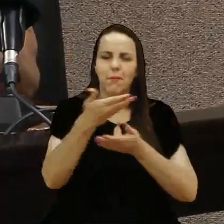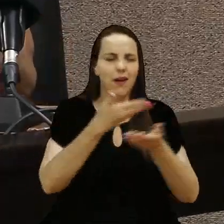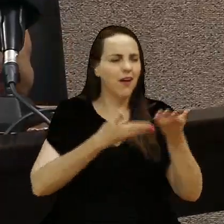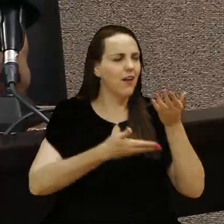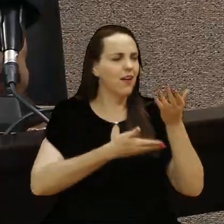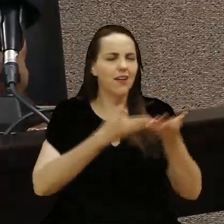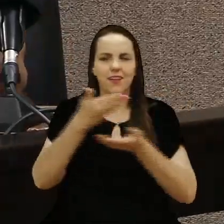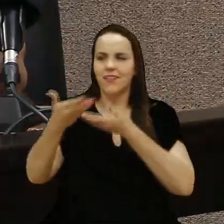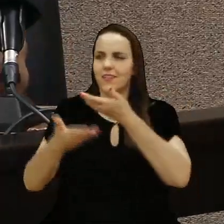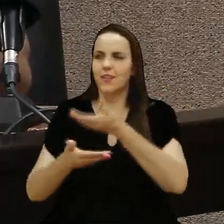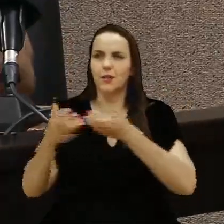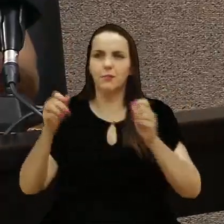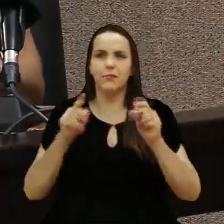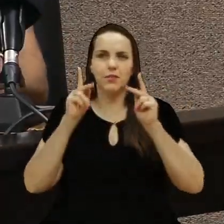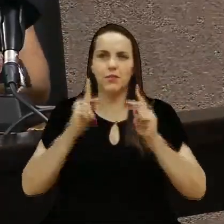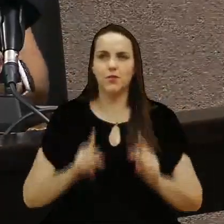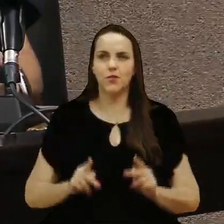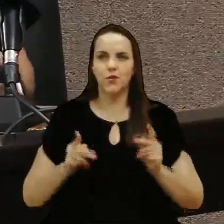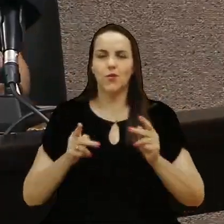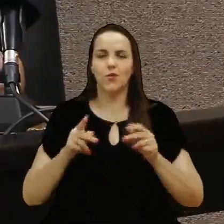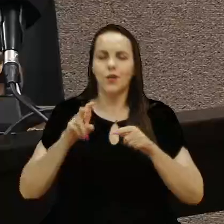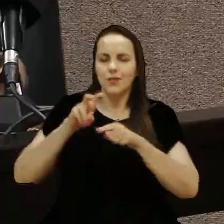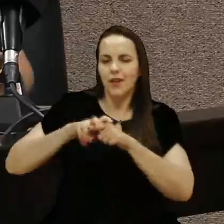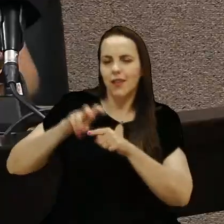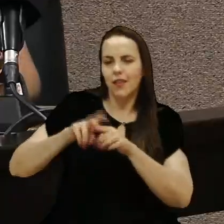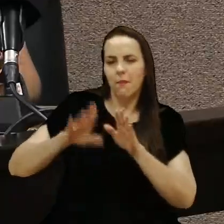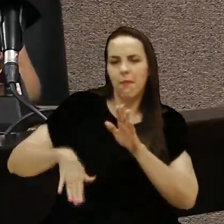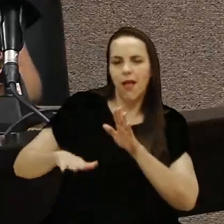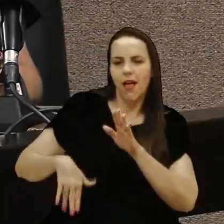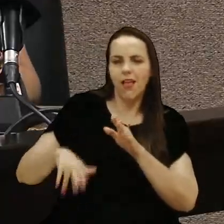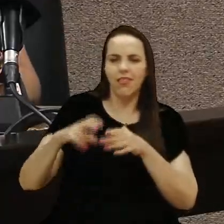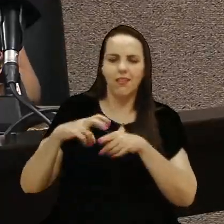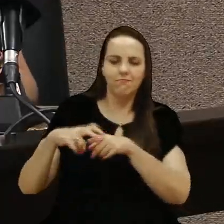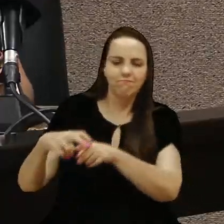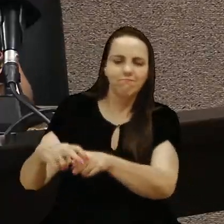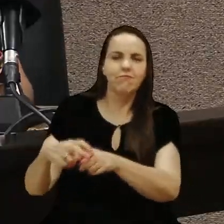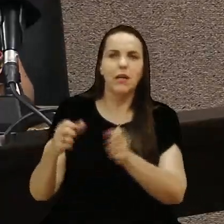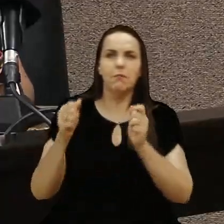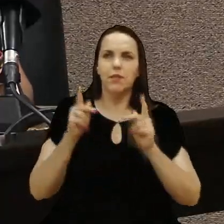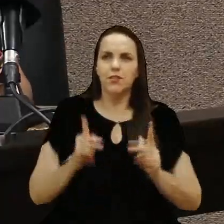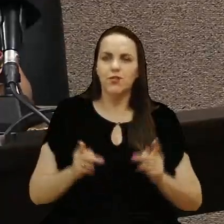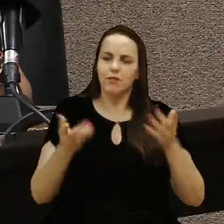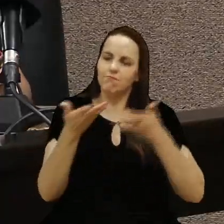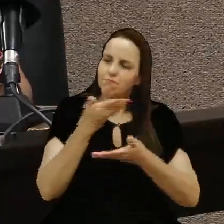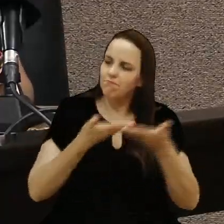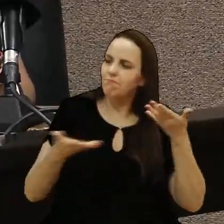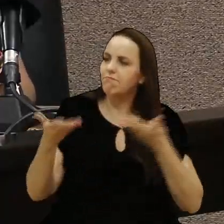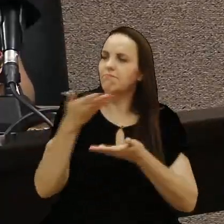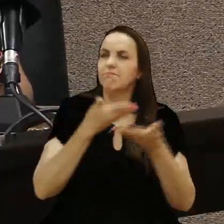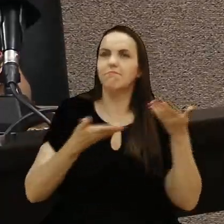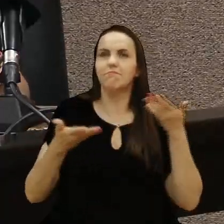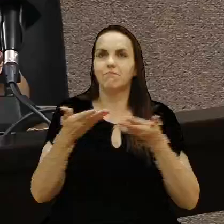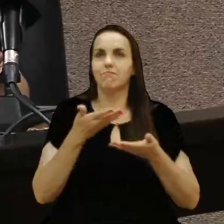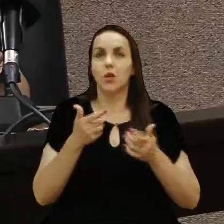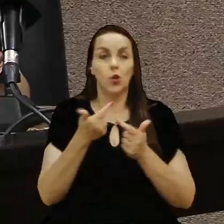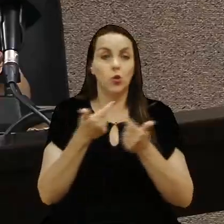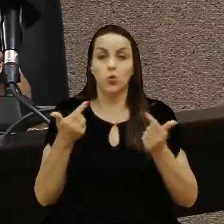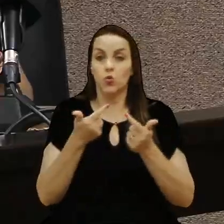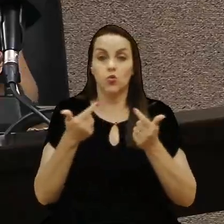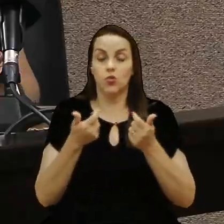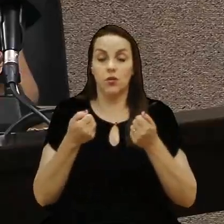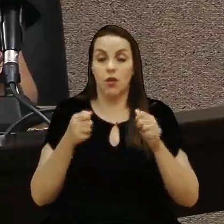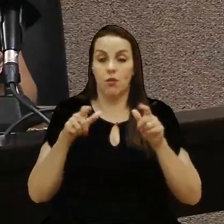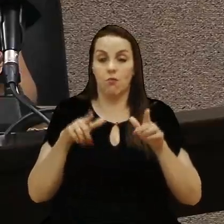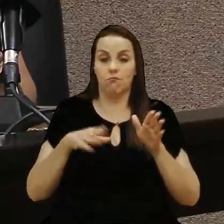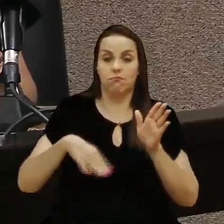com as pessoas com cadeiras de praia, né? Então, o pessoal lá confraternizando e não tinha nem lugar para